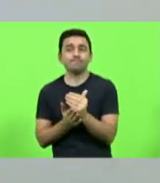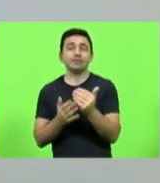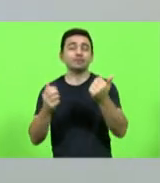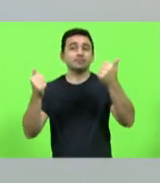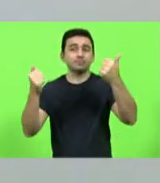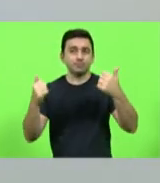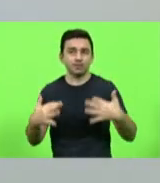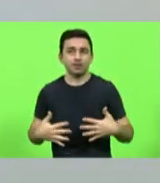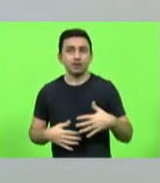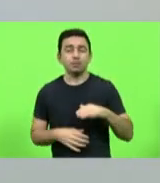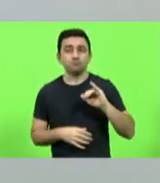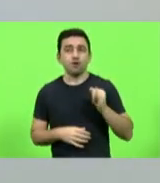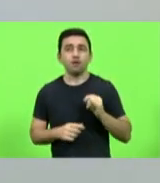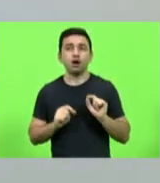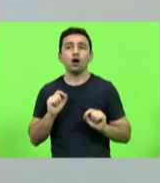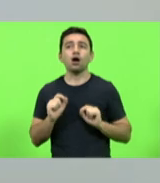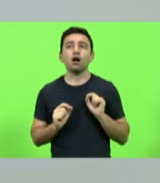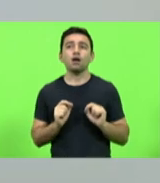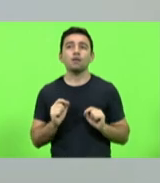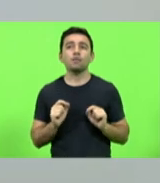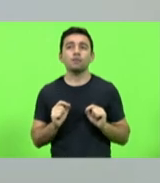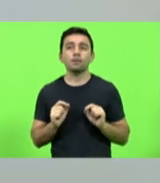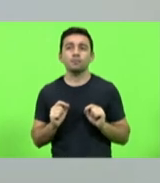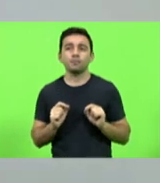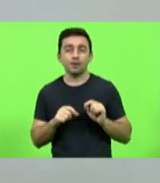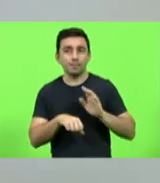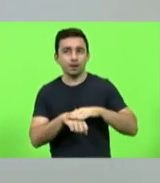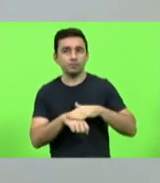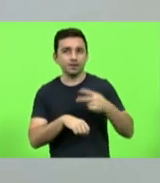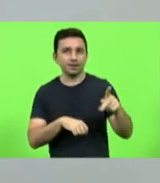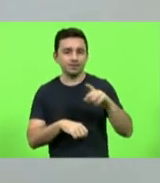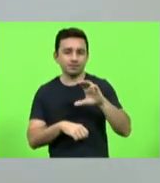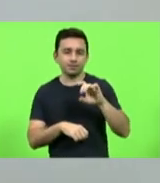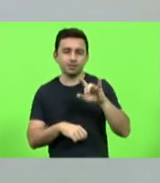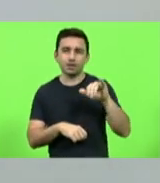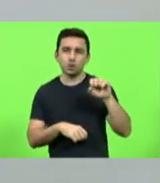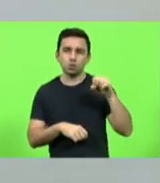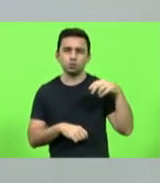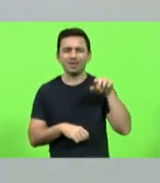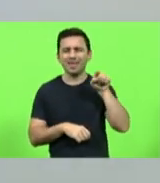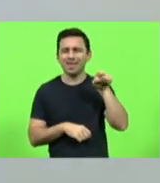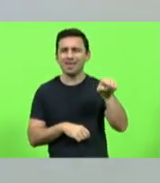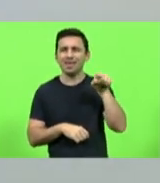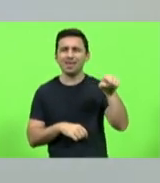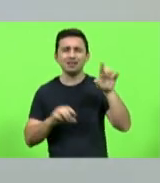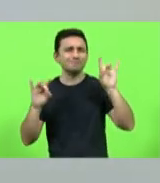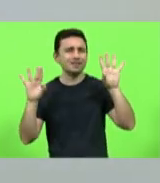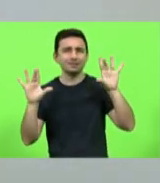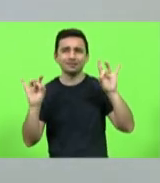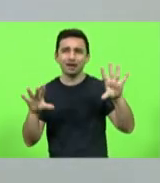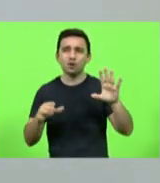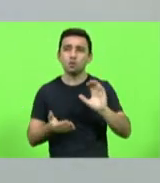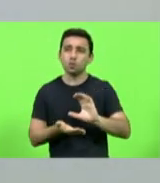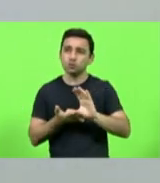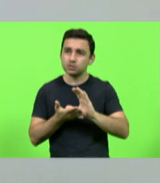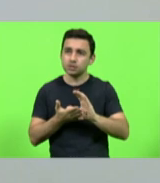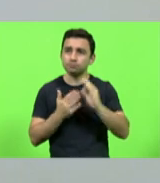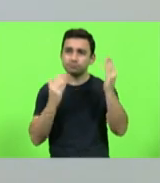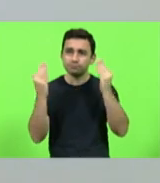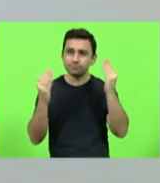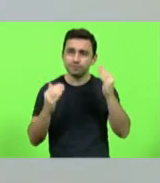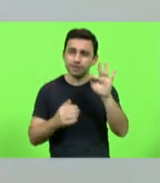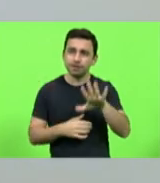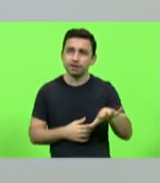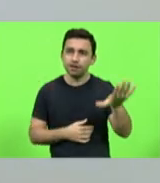aproveitando, inclusive, a fala de Celso Tondim, grande companheiro, o Conselho Federal de Psicologia,